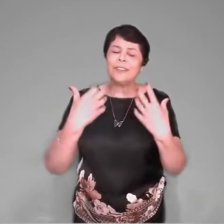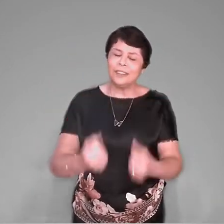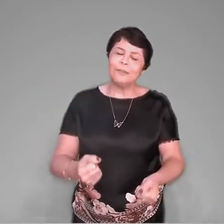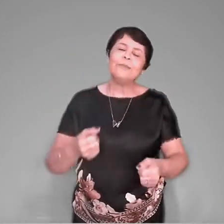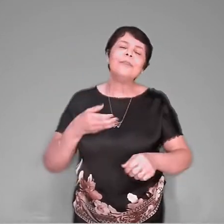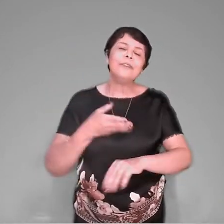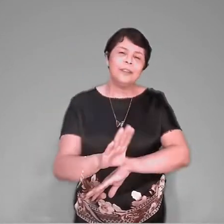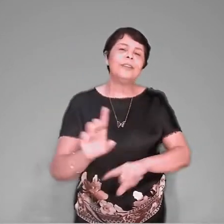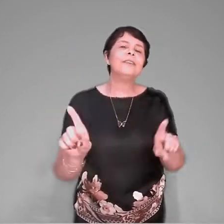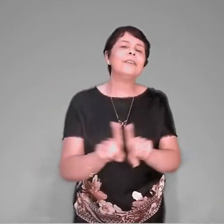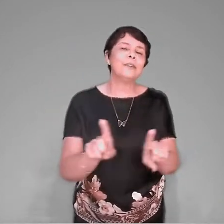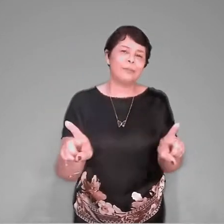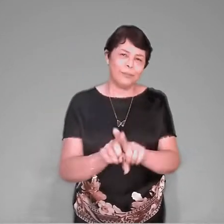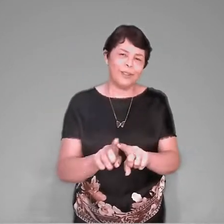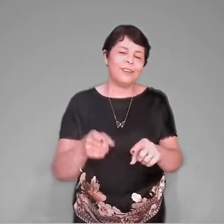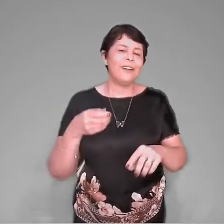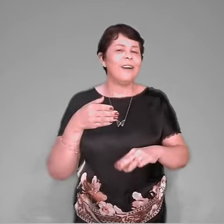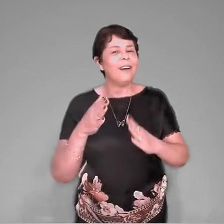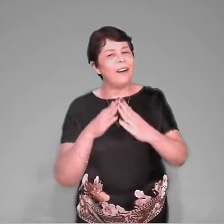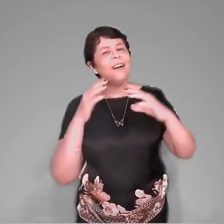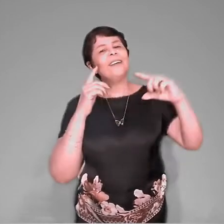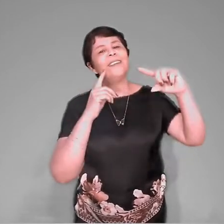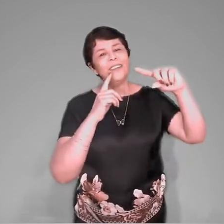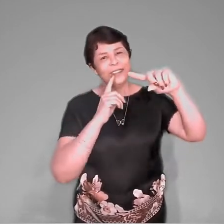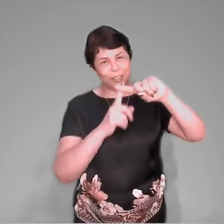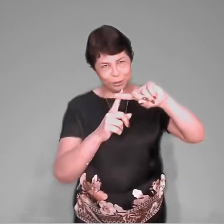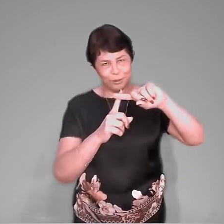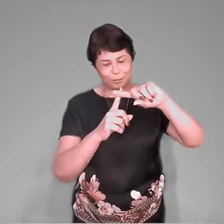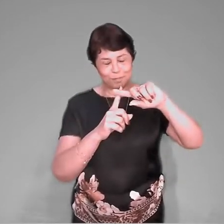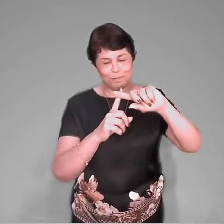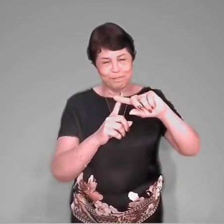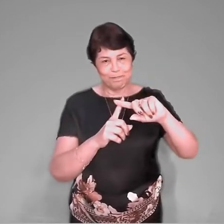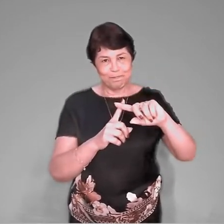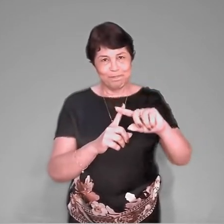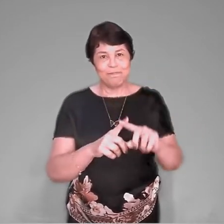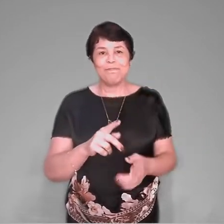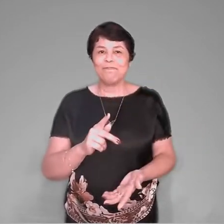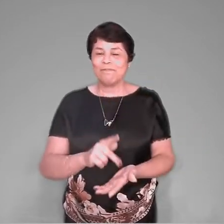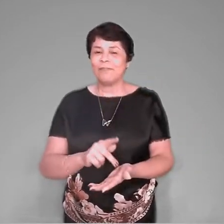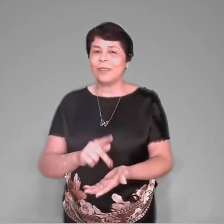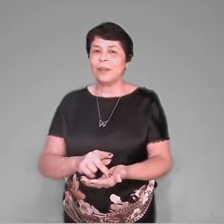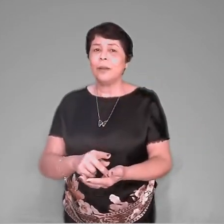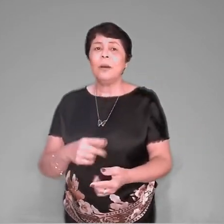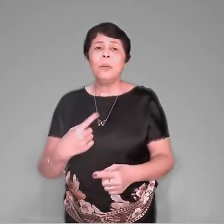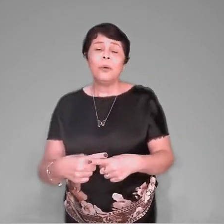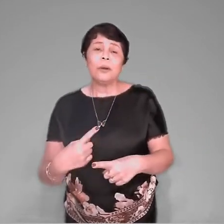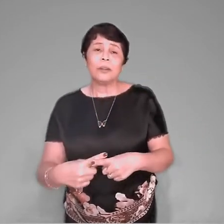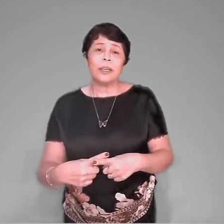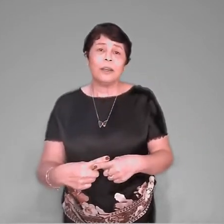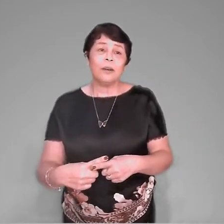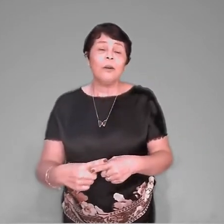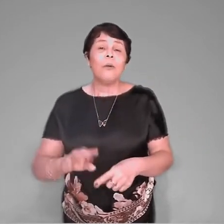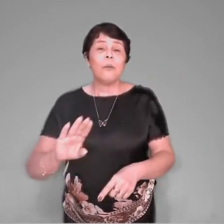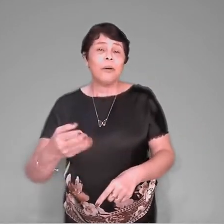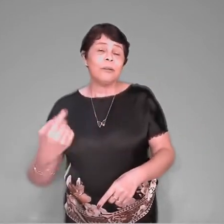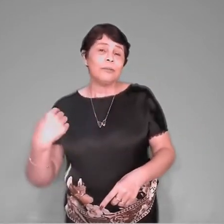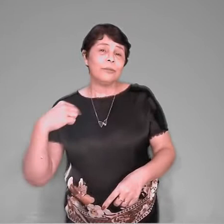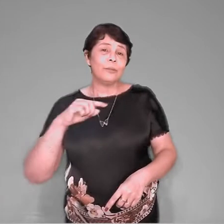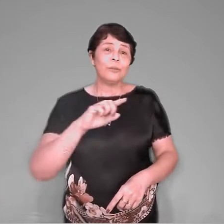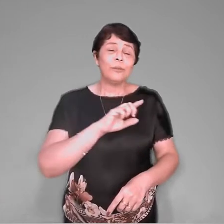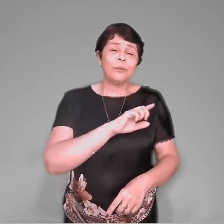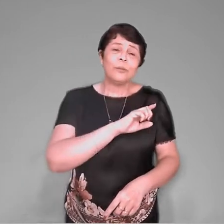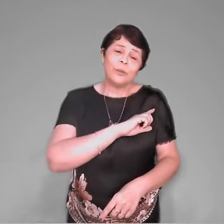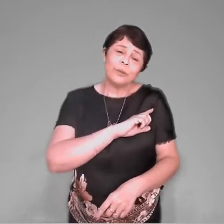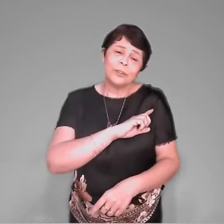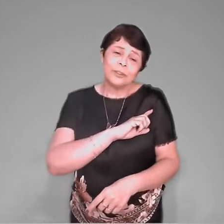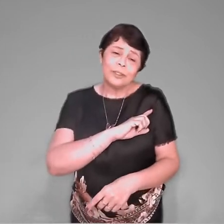espírito protestante. É uma esquizofrenia, né? Mas é o que nós temos dentro de nós. Agora, à medida que a gente vai crescendo, a gente vai entendendo outras